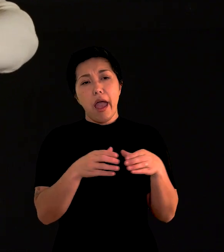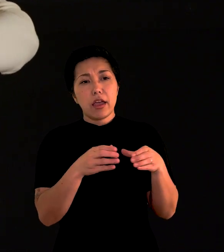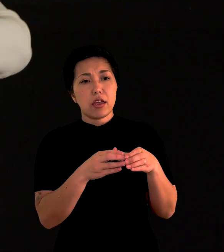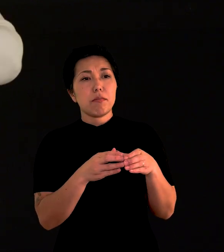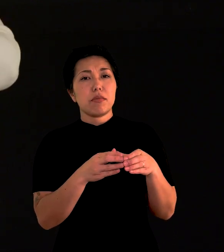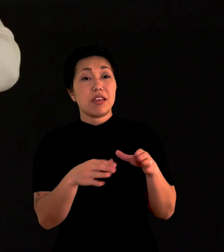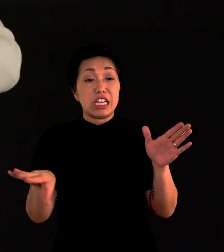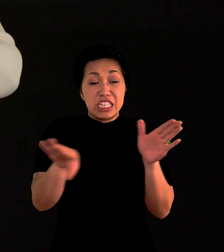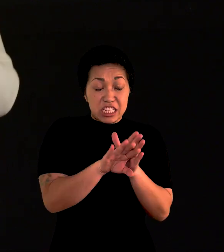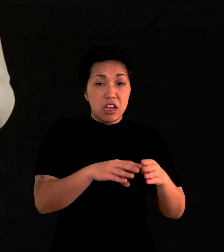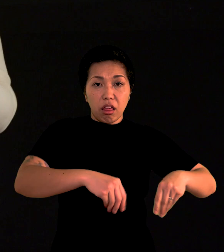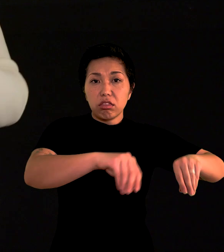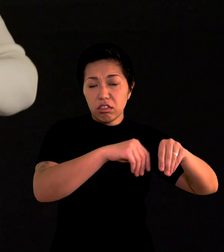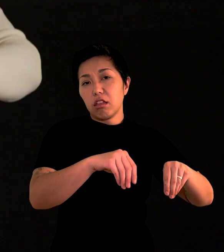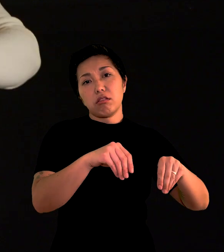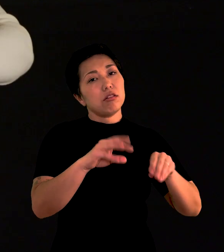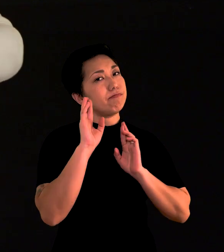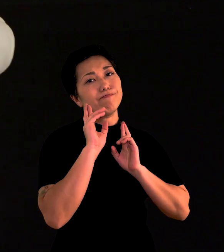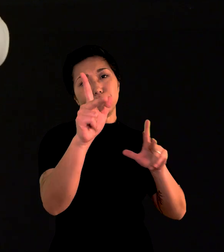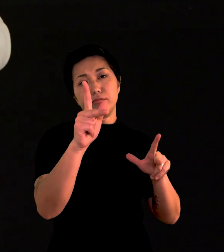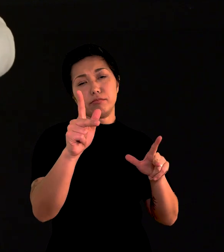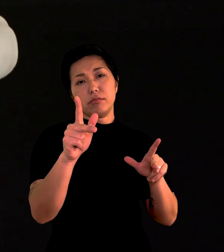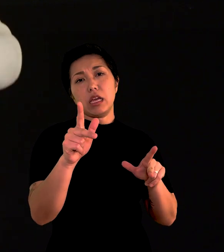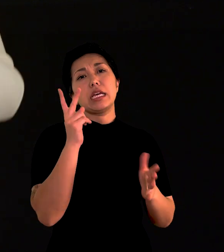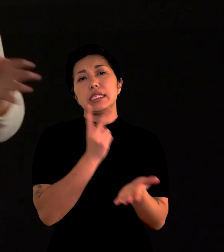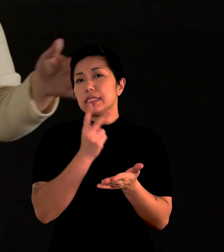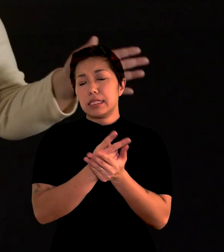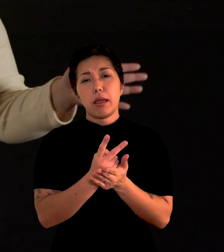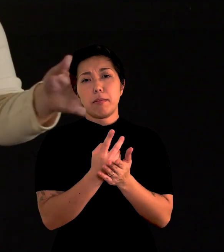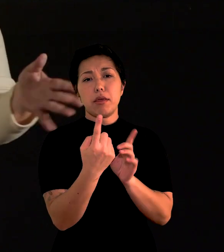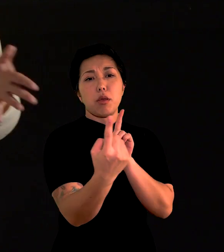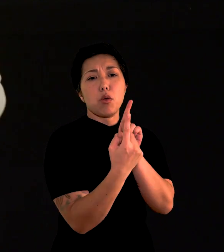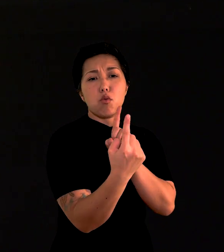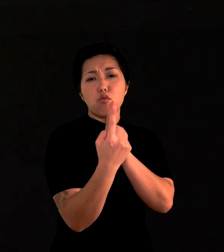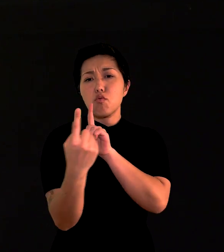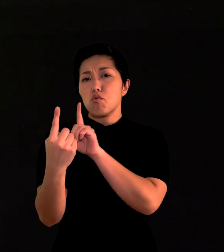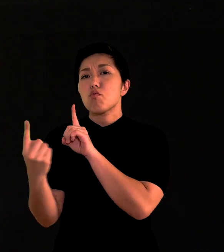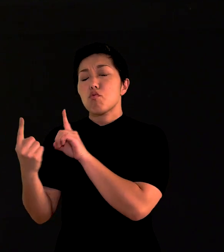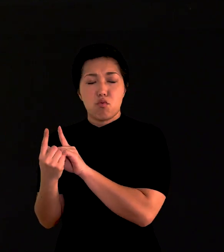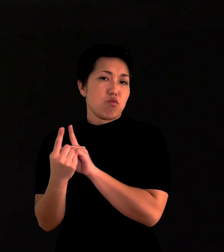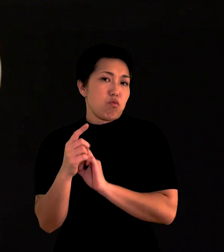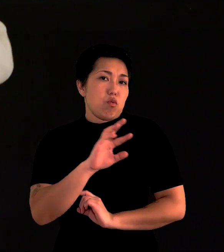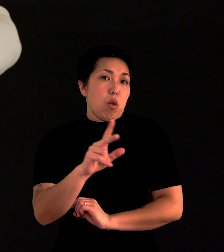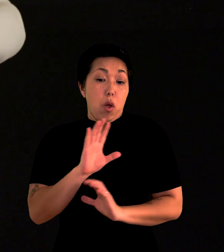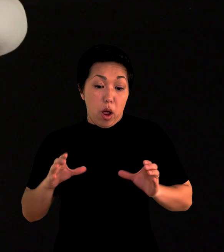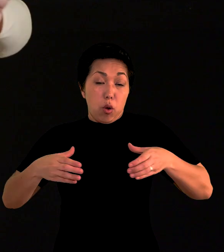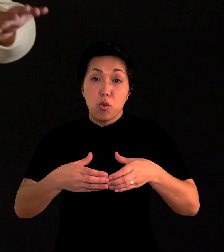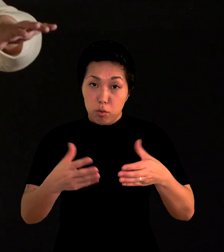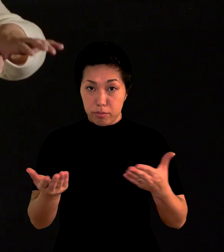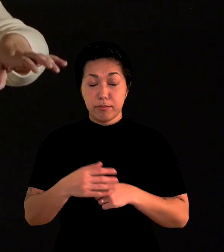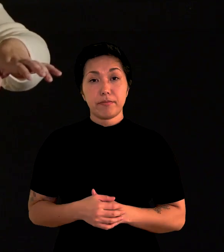pessoas da equipe do fundiário, por exemplo, vai lidar com essas pessoas, é sempre de forma individualizada,